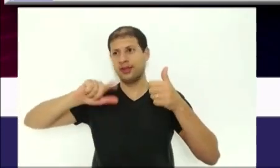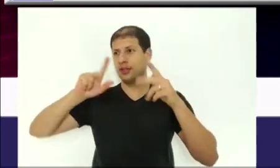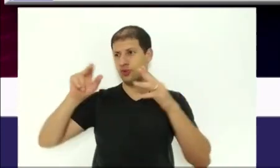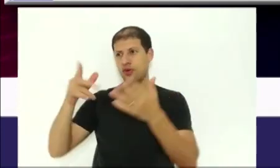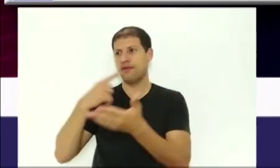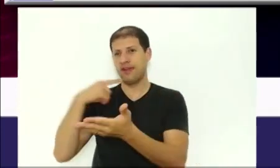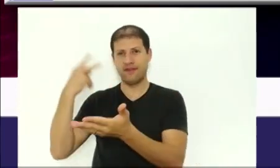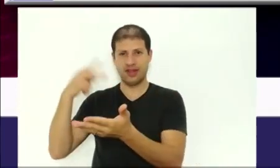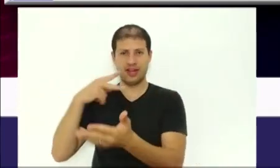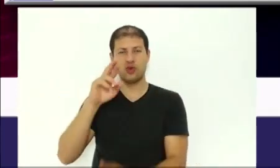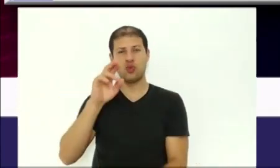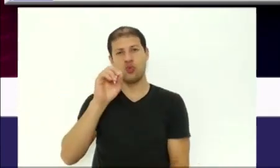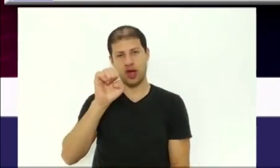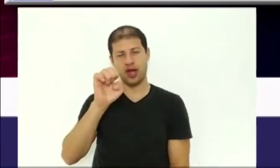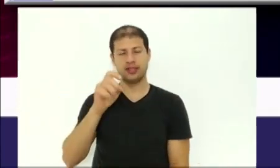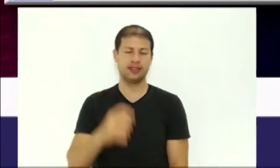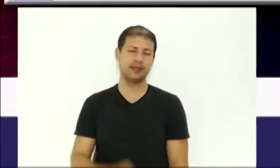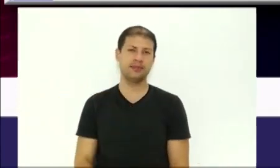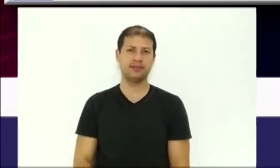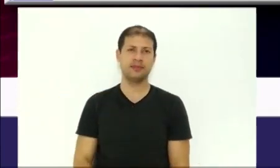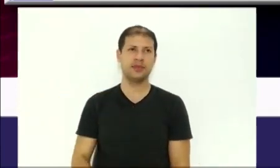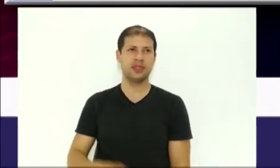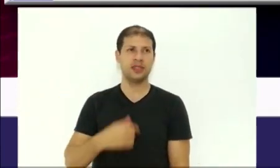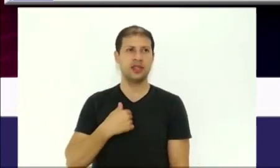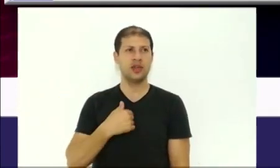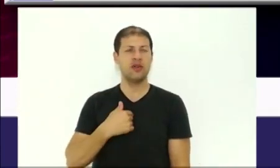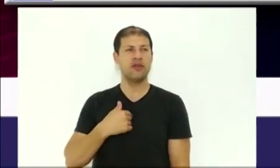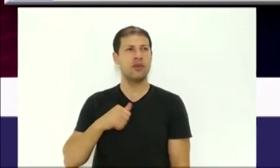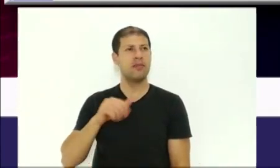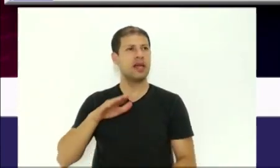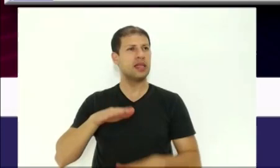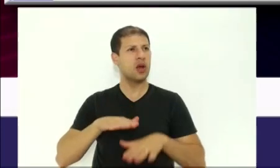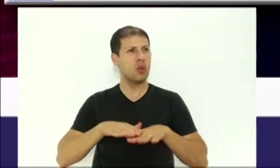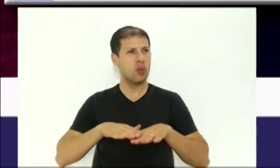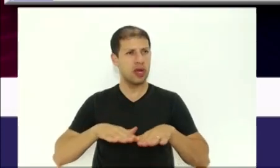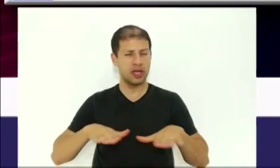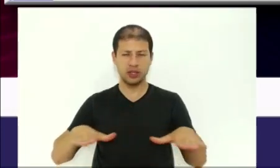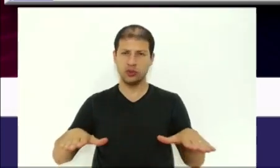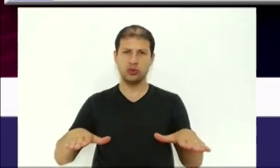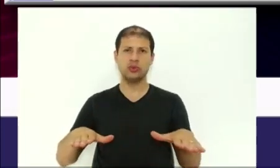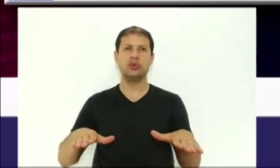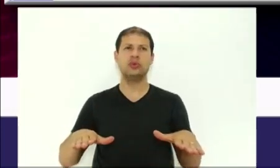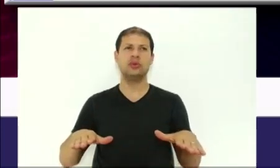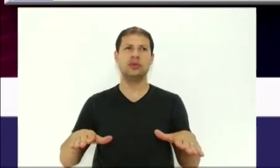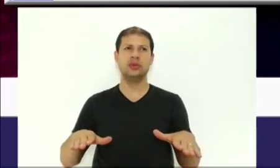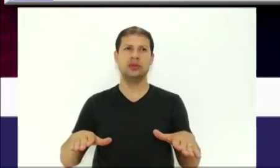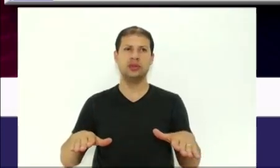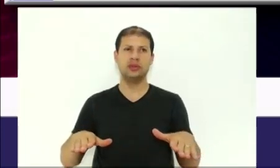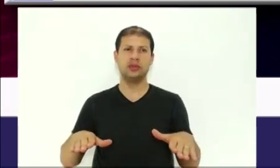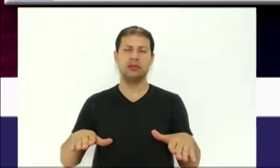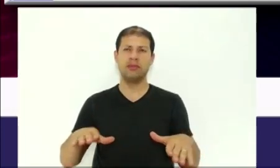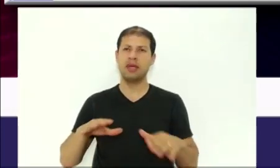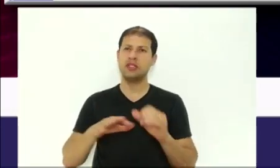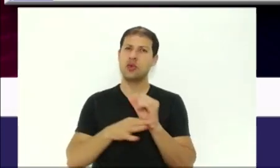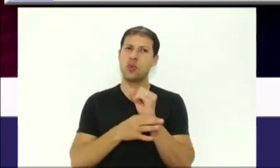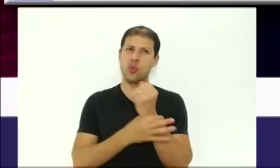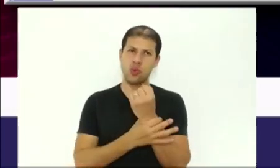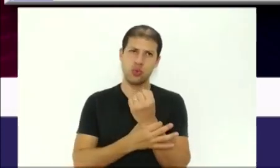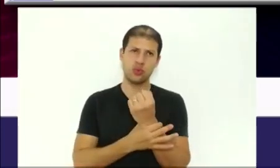isso, Eu fico um pouco mais tranquilo, um pouco mais seguro de estar